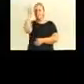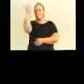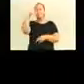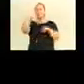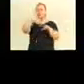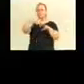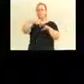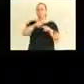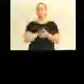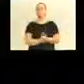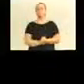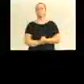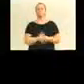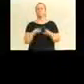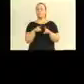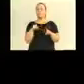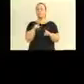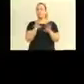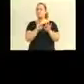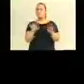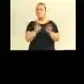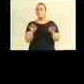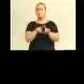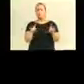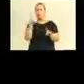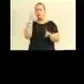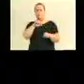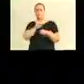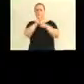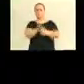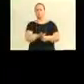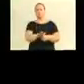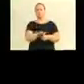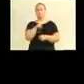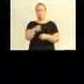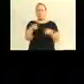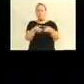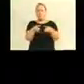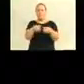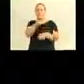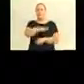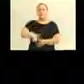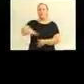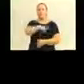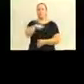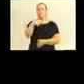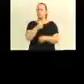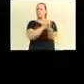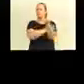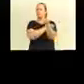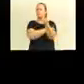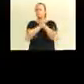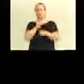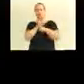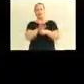porém direta e objetiva no sentido de atender também a parcelas da sociedade que necessitam do apoio, da mão, do braço do governo para